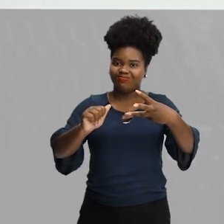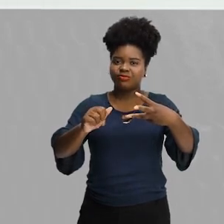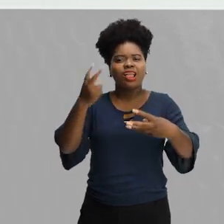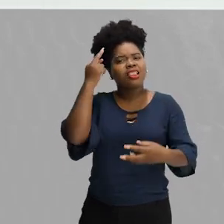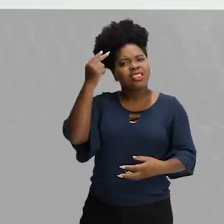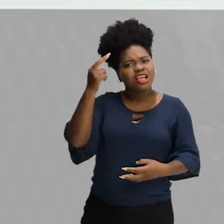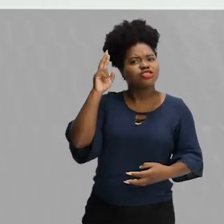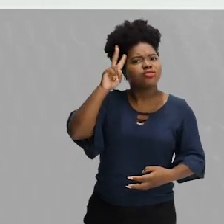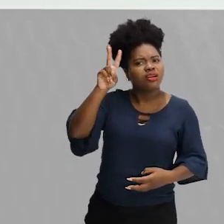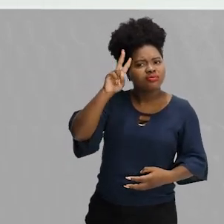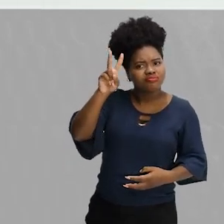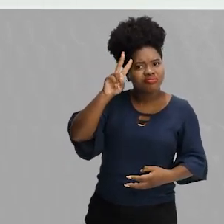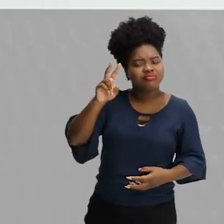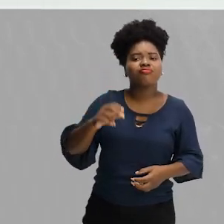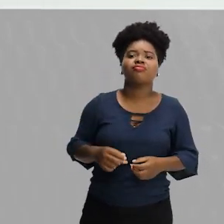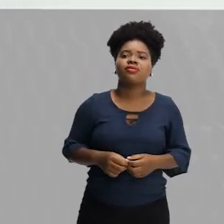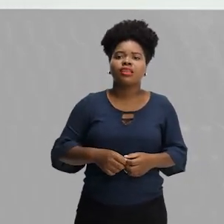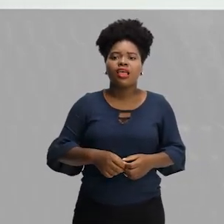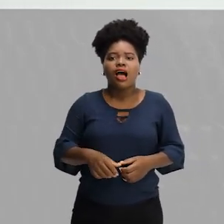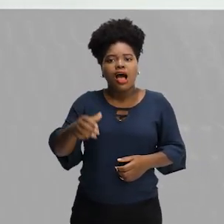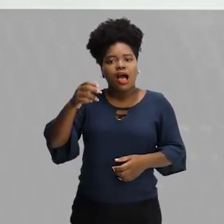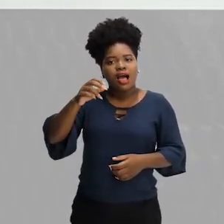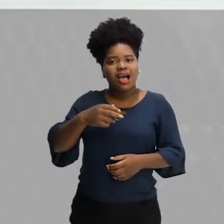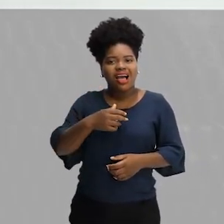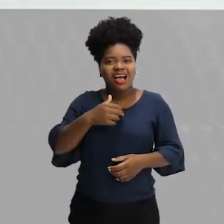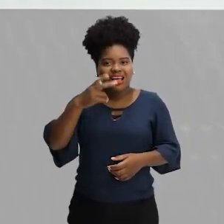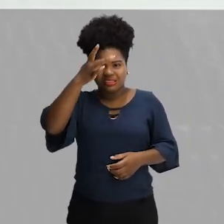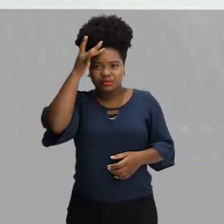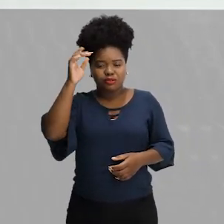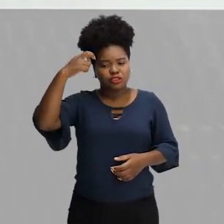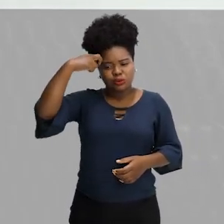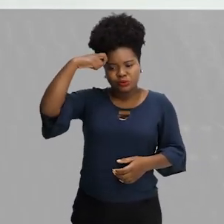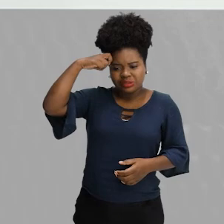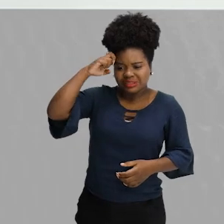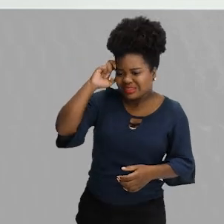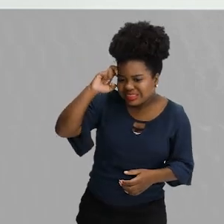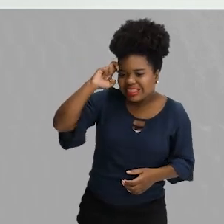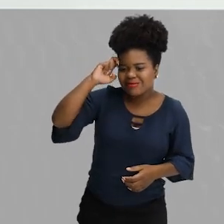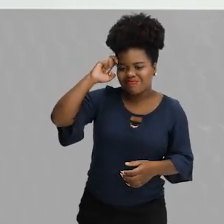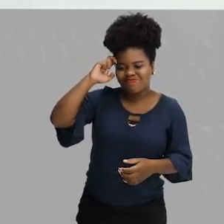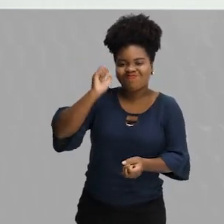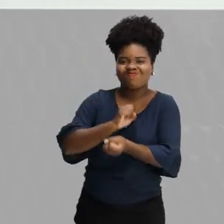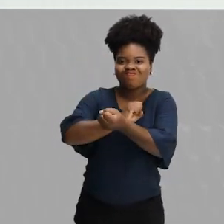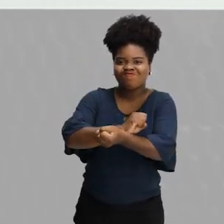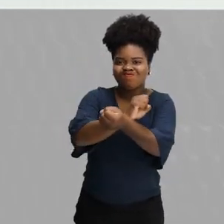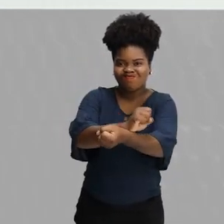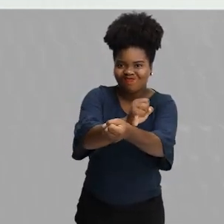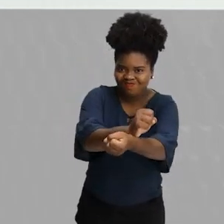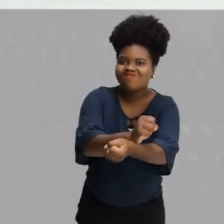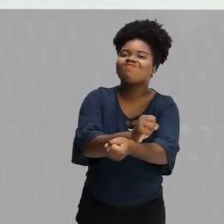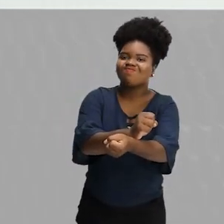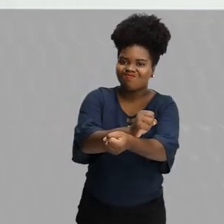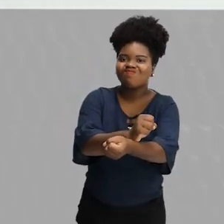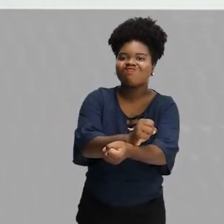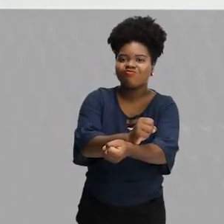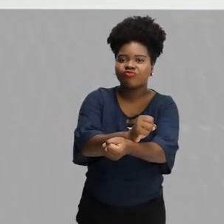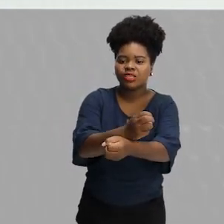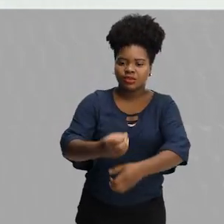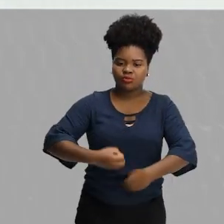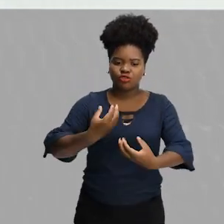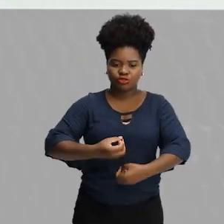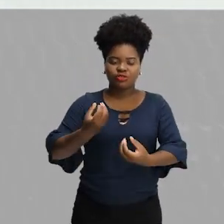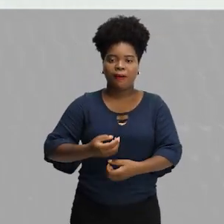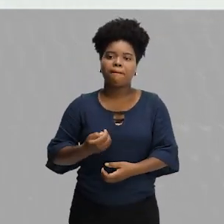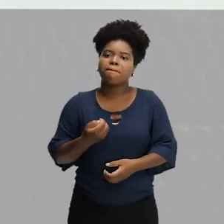história, primeiro escravista e depois livre mal remunerada. E com baixa produtividade.